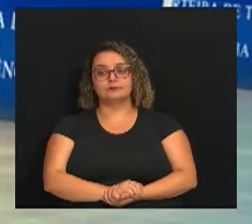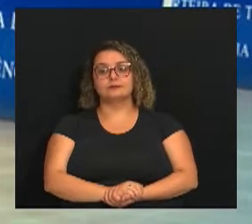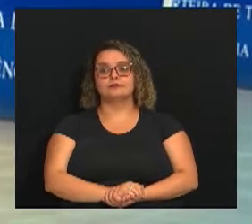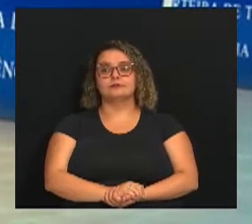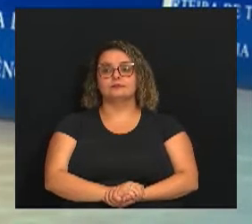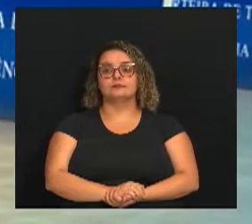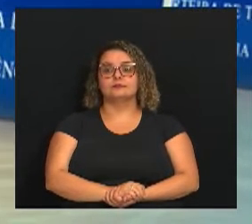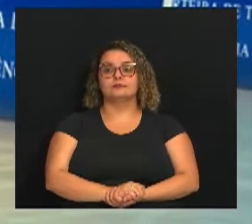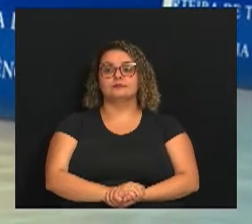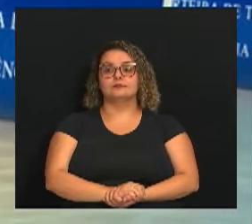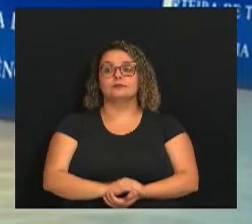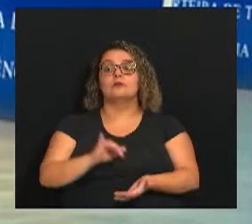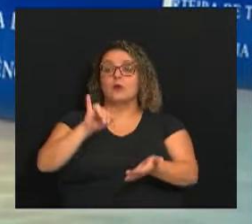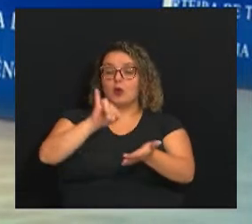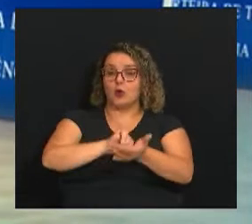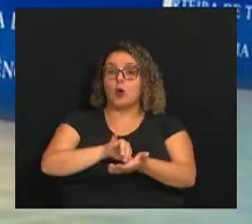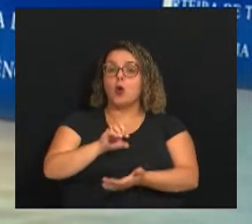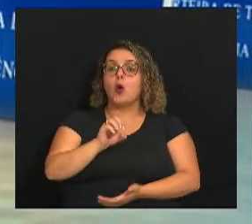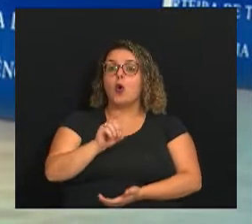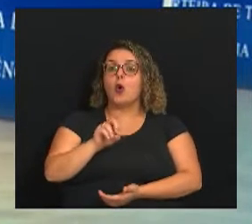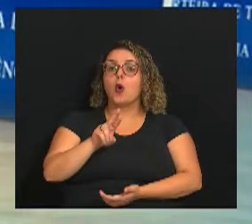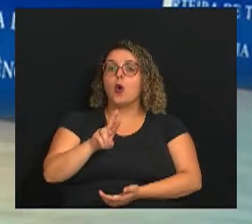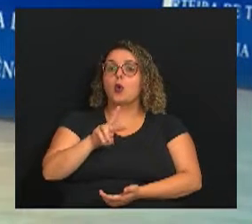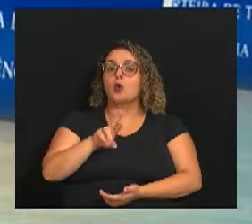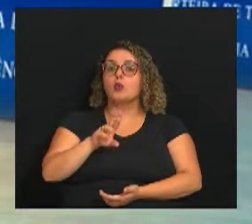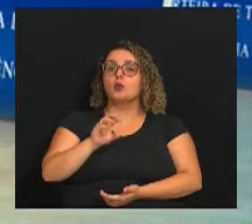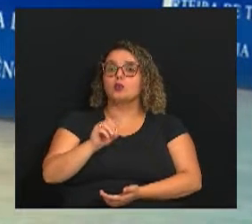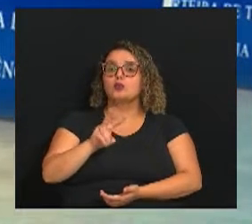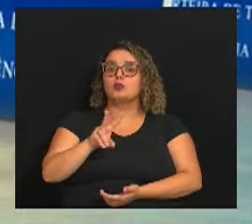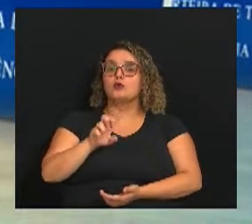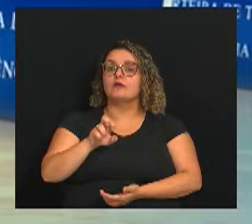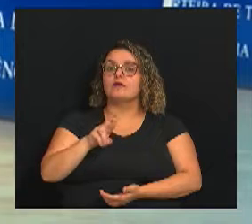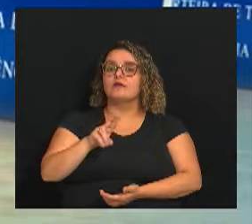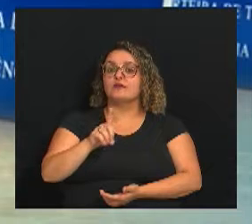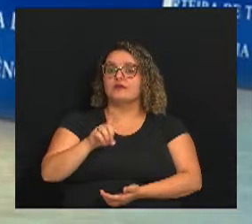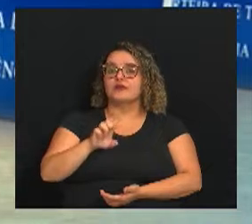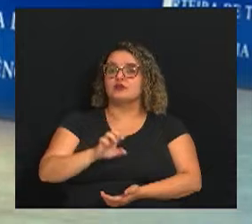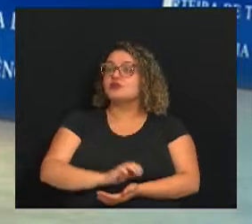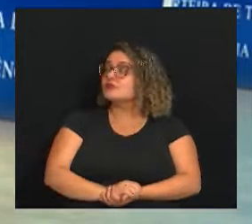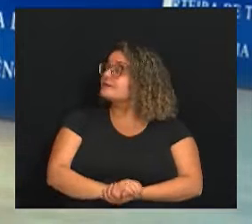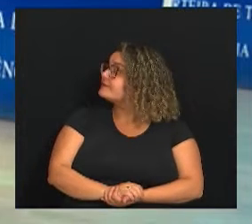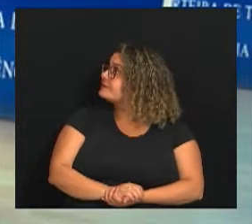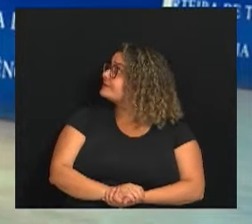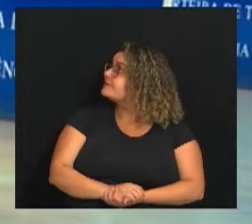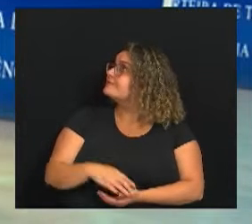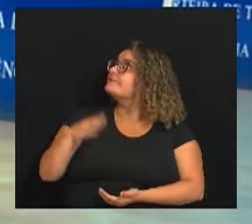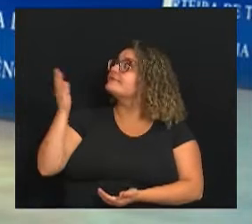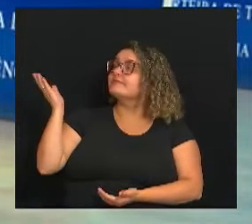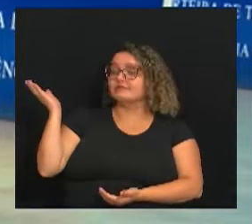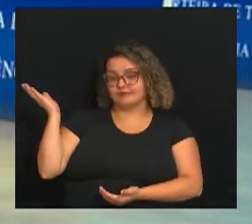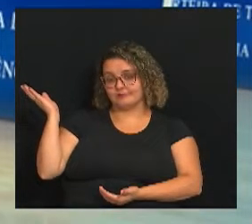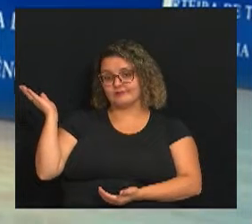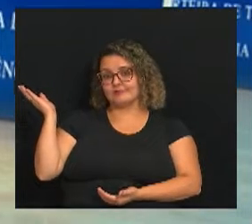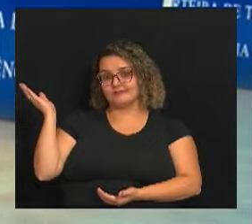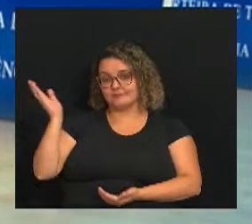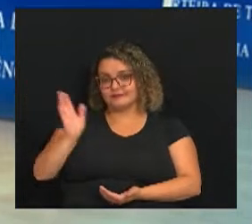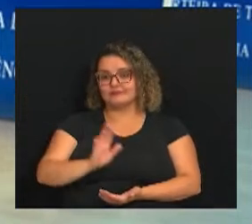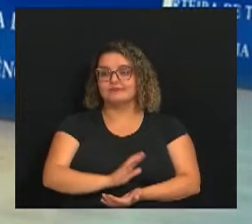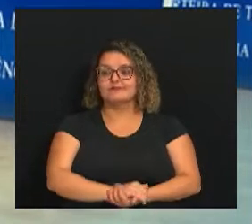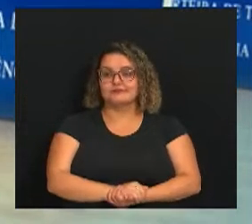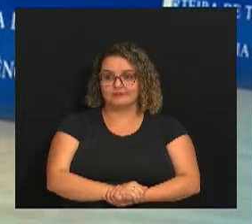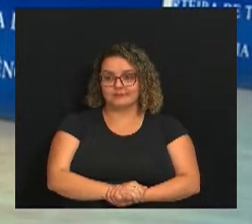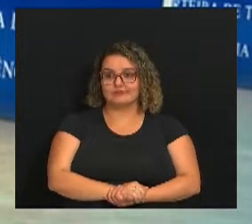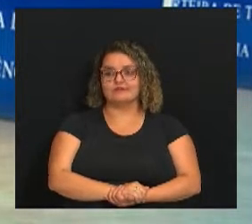427. Já a unidade Ouro Verde, na Avenida Rui Rodrigues, 3900, no Parque Universitário, dentro do